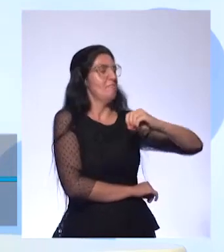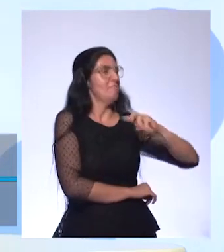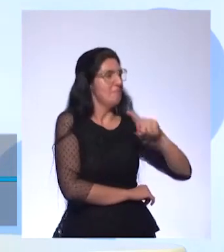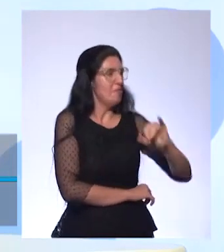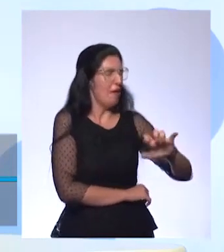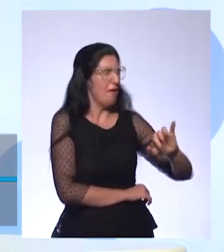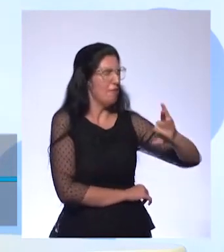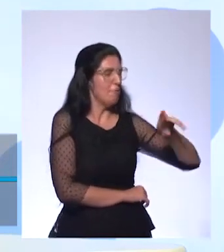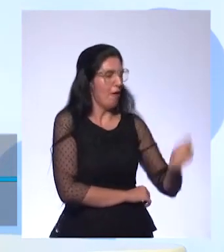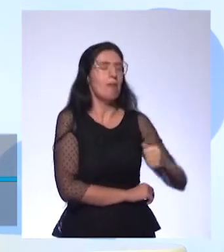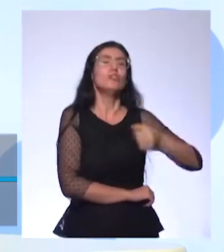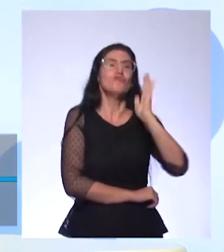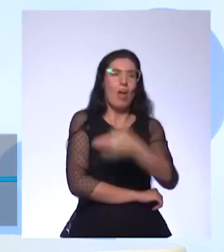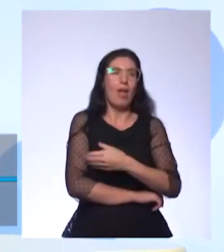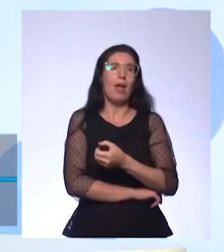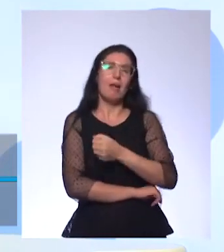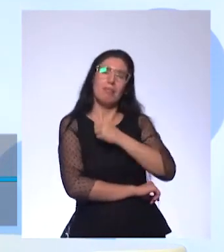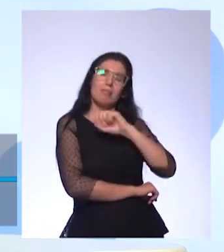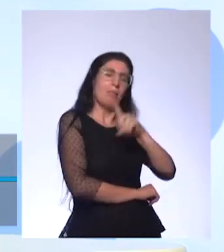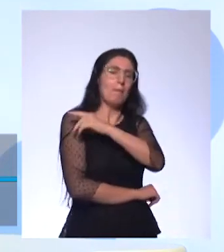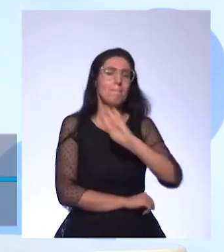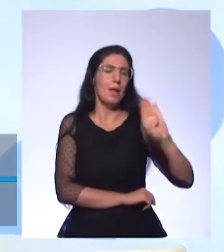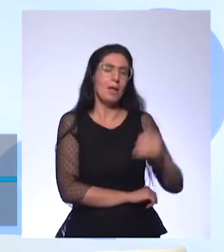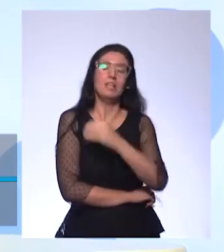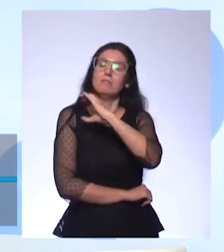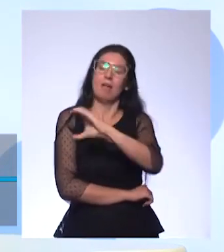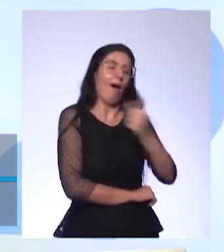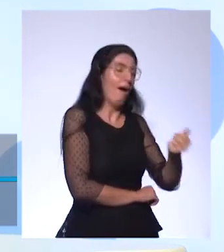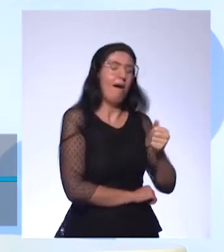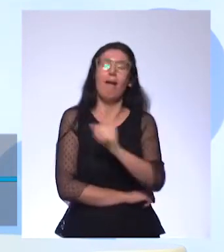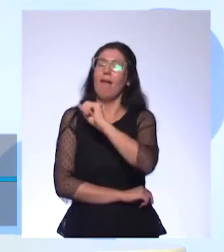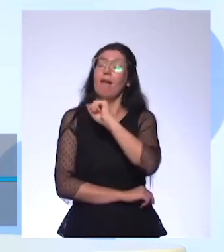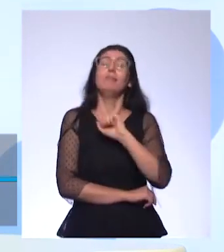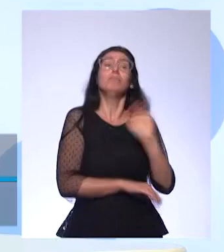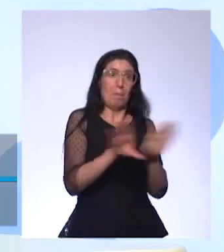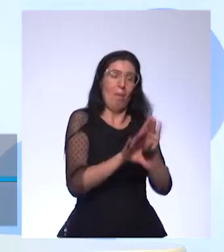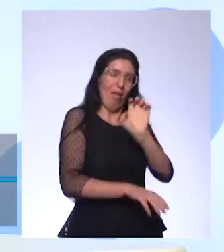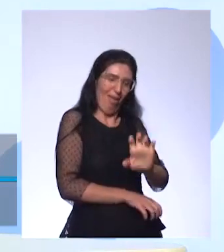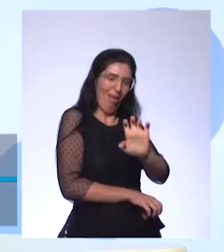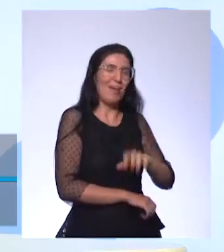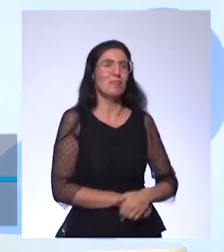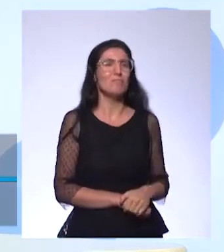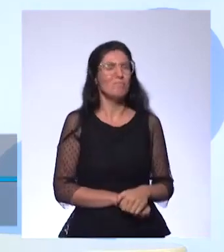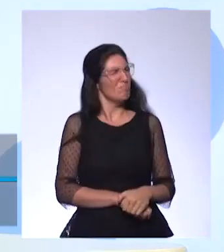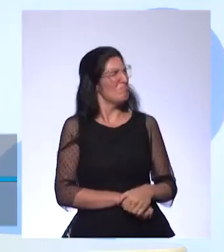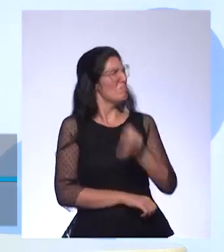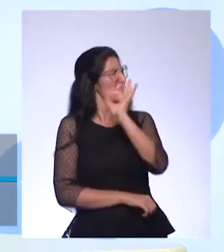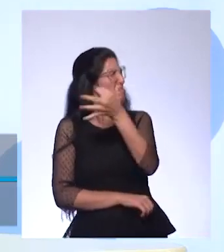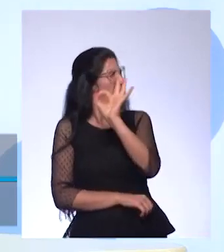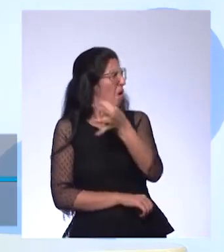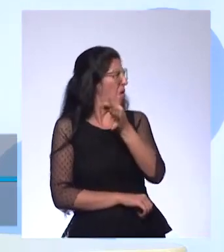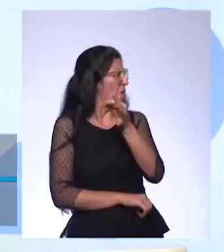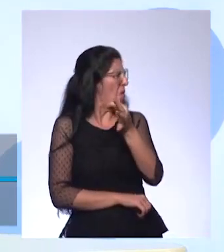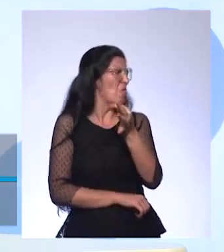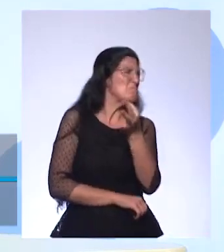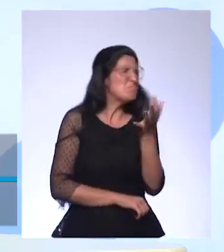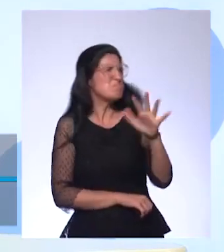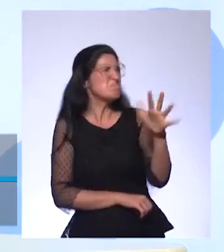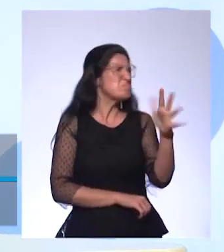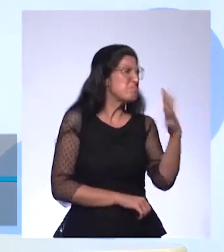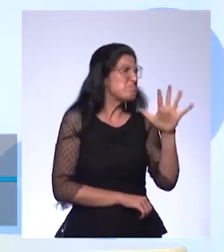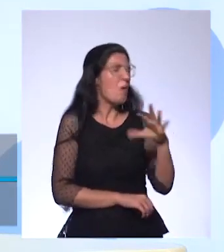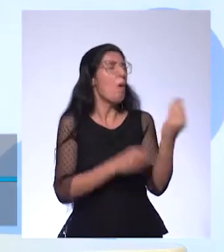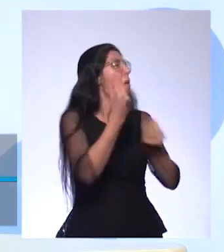sequência de letras aí, D, B, C, A e E. Será que está certo ou parcialmente certo? Como é que é,